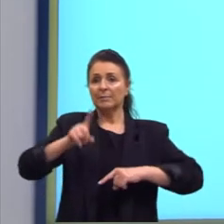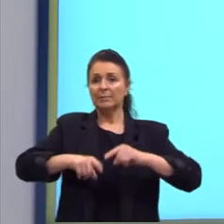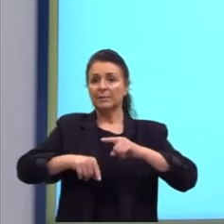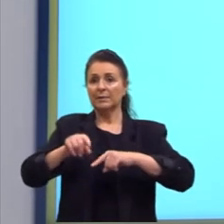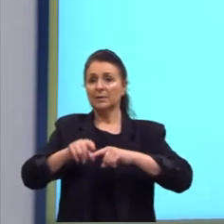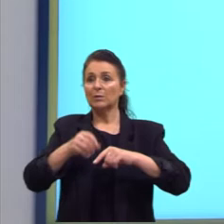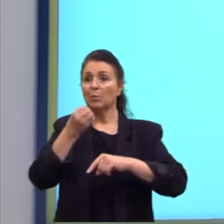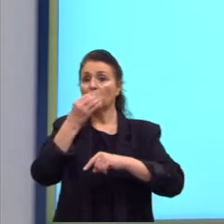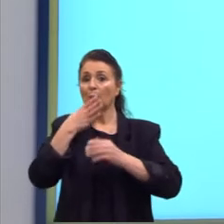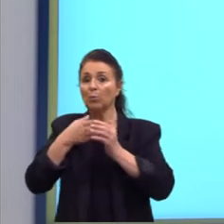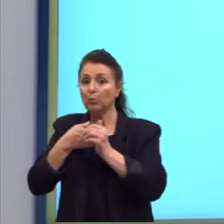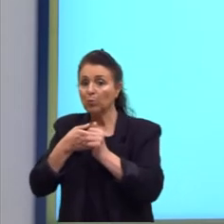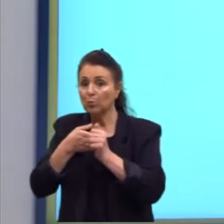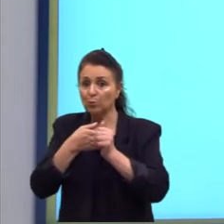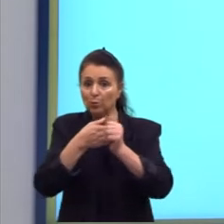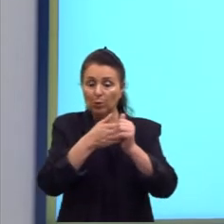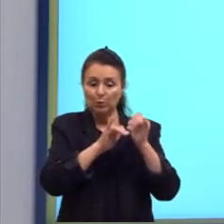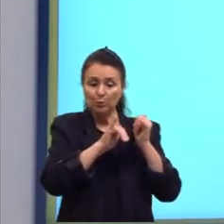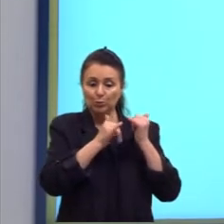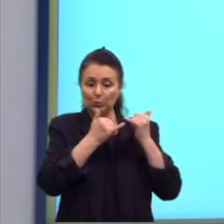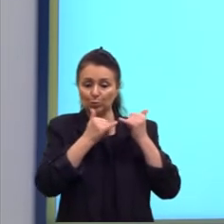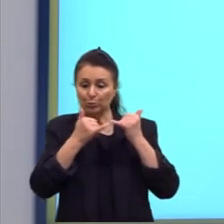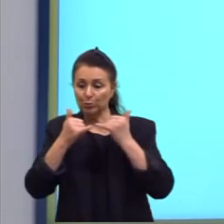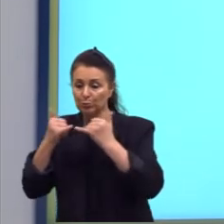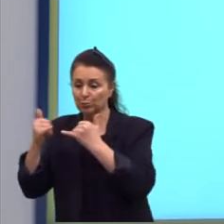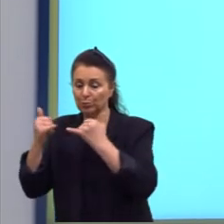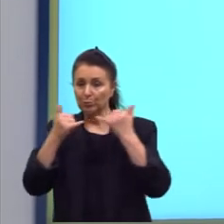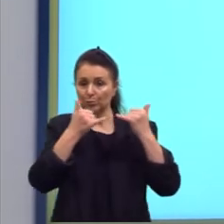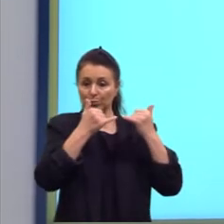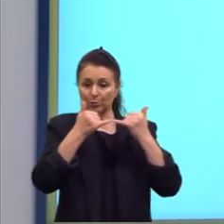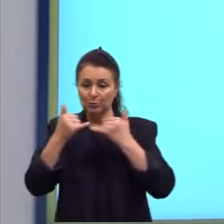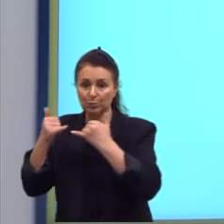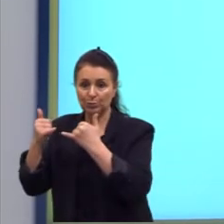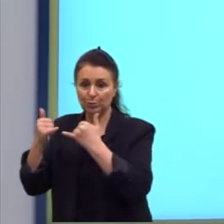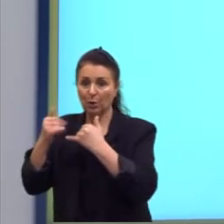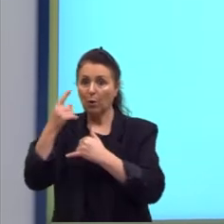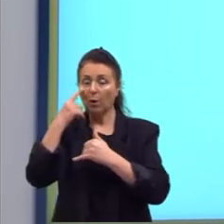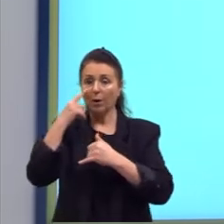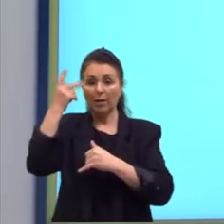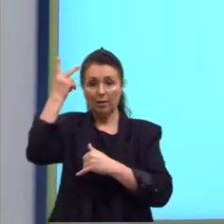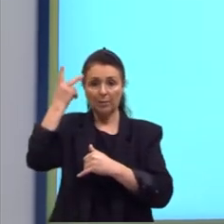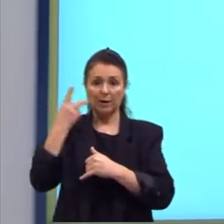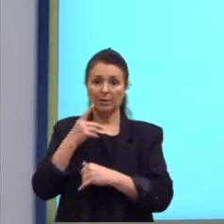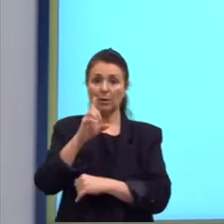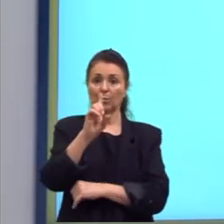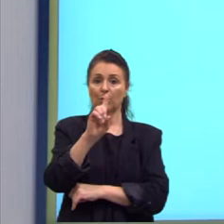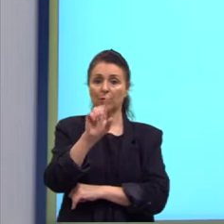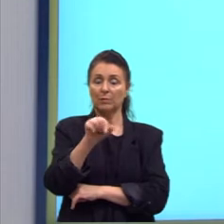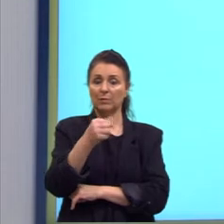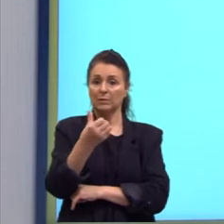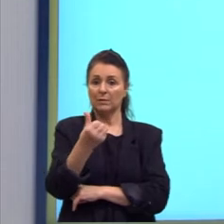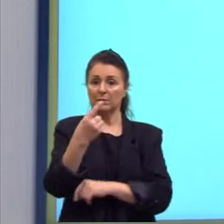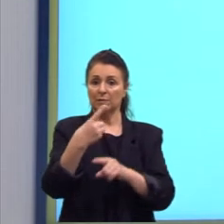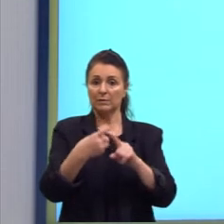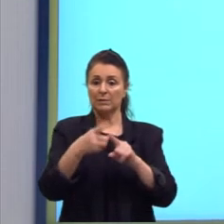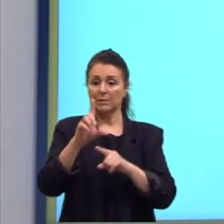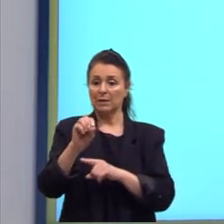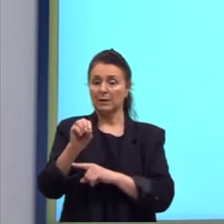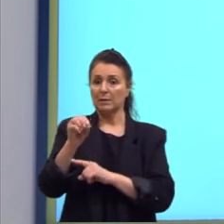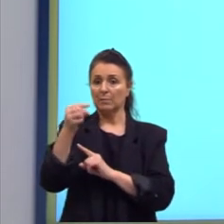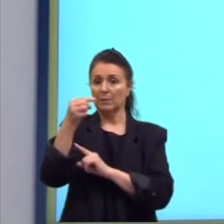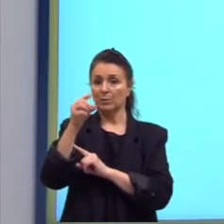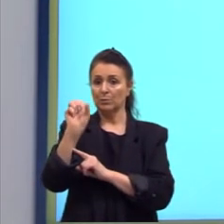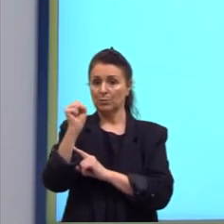materiais que são bons condutores é mas vejam que a prata por exemplo 1,6 vezes 10 a menos